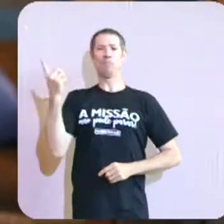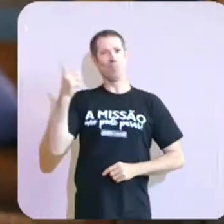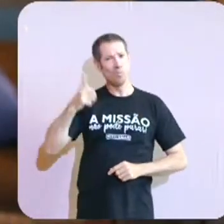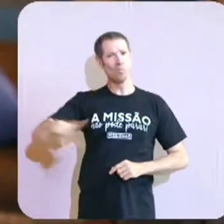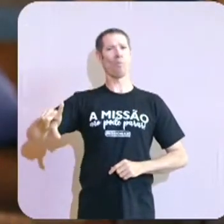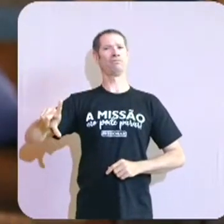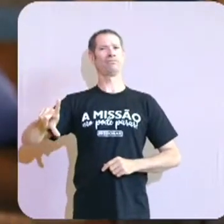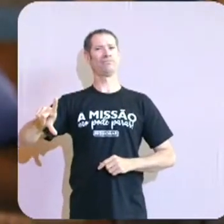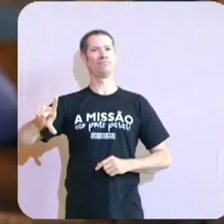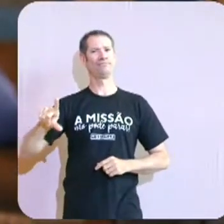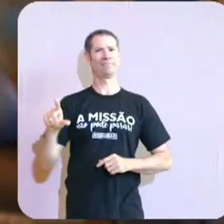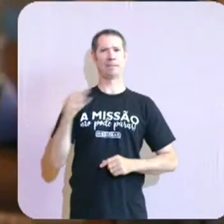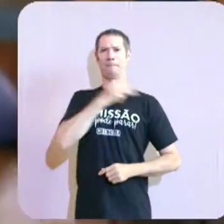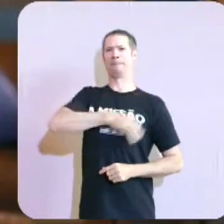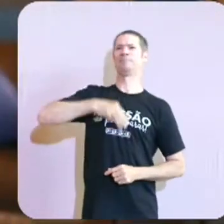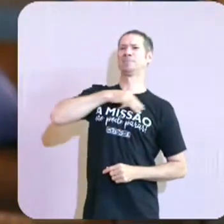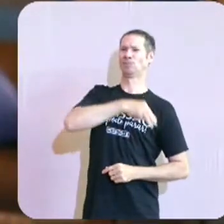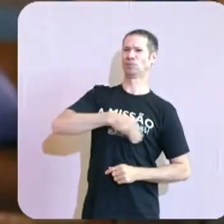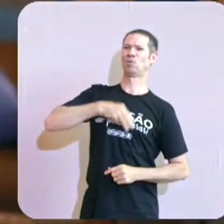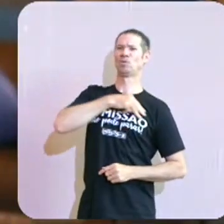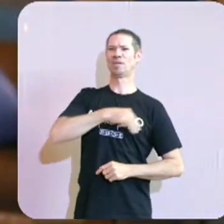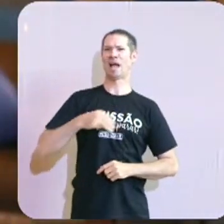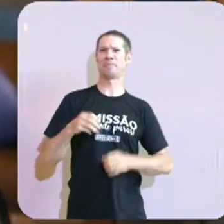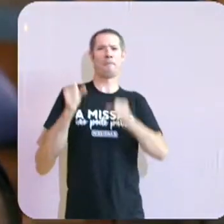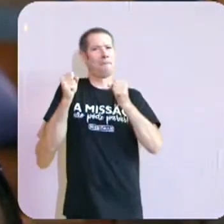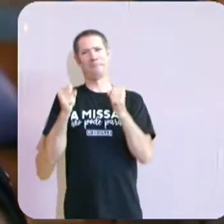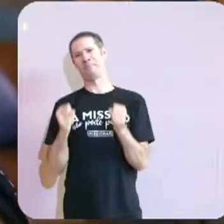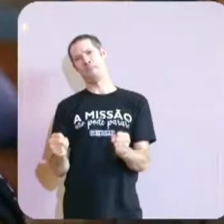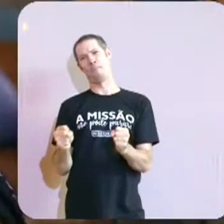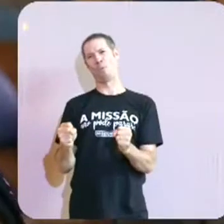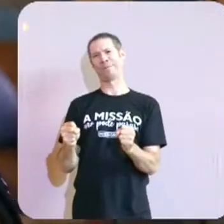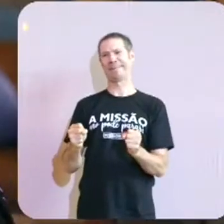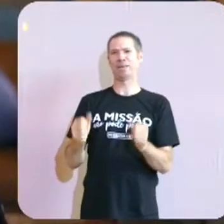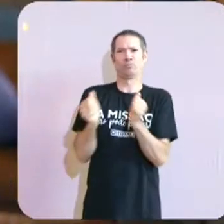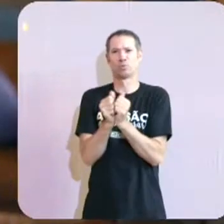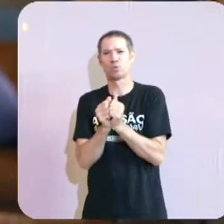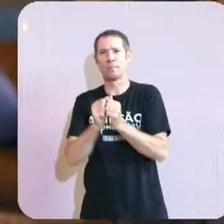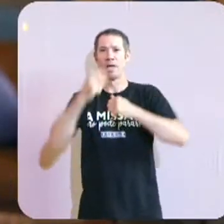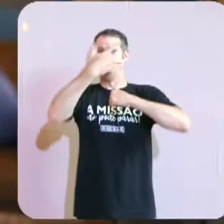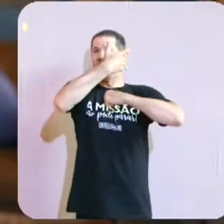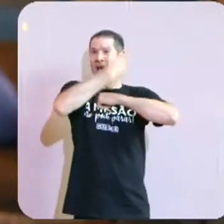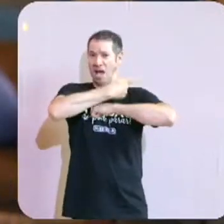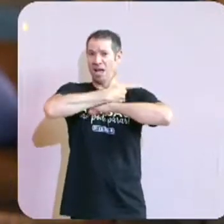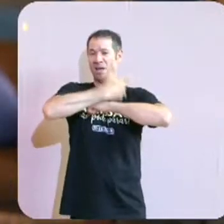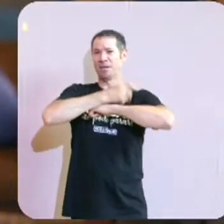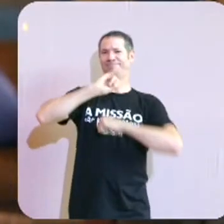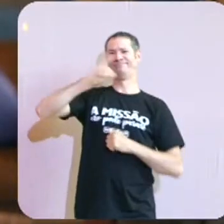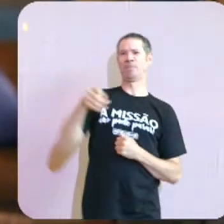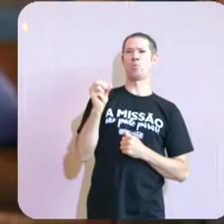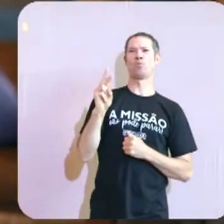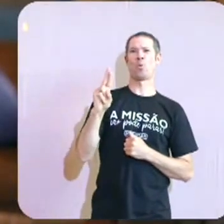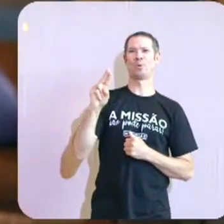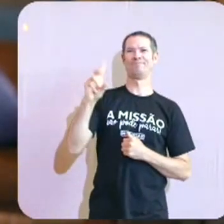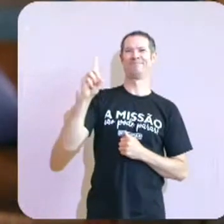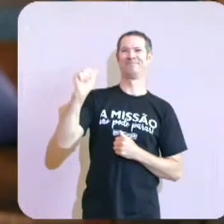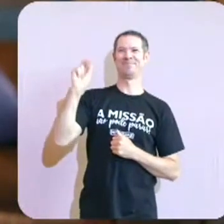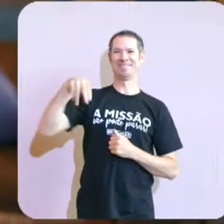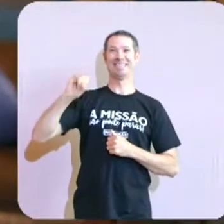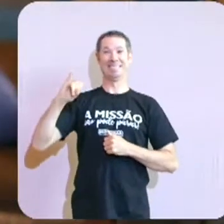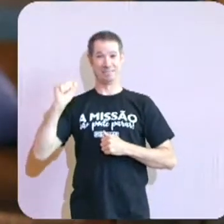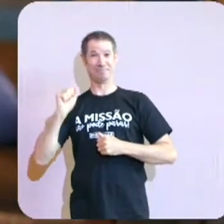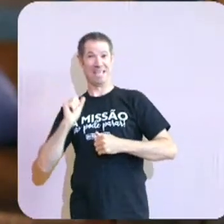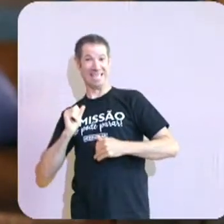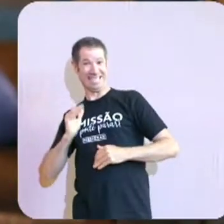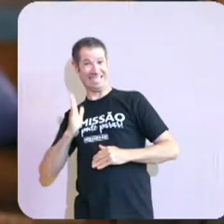vez nesse missionar. Dessa vez eu não vou poder estar, mas estou gravando aqui direto da Jordânia, de onde estou falando com vocês,